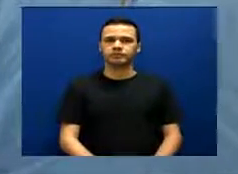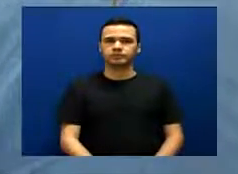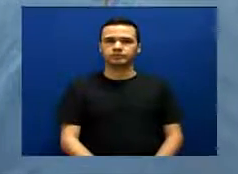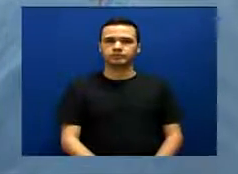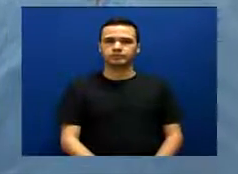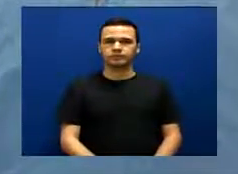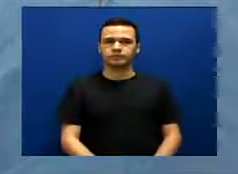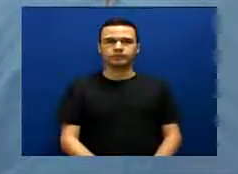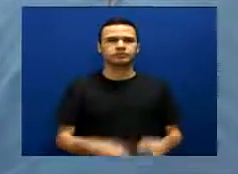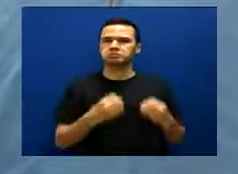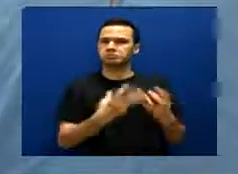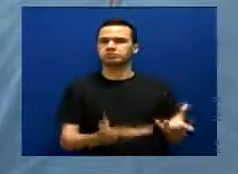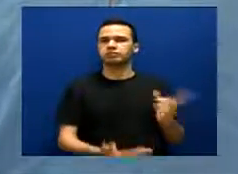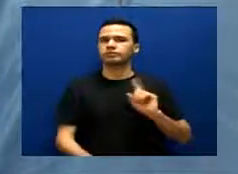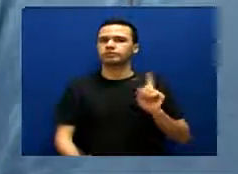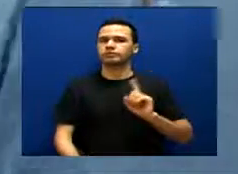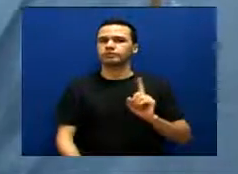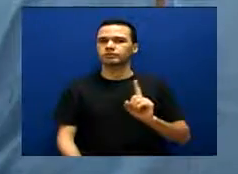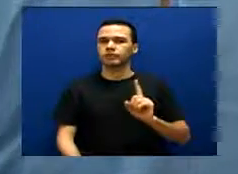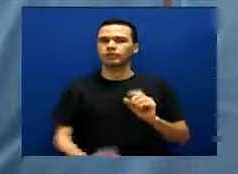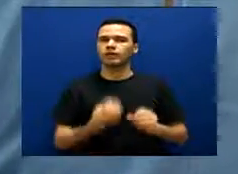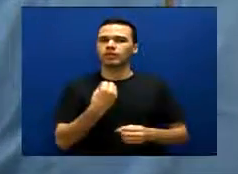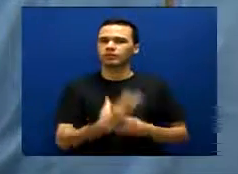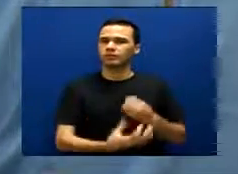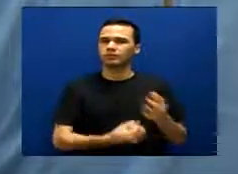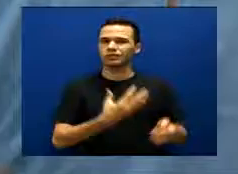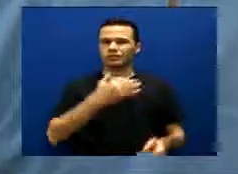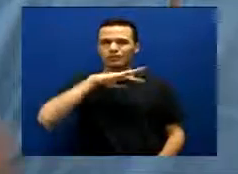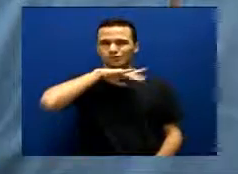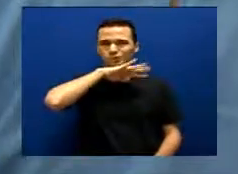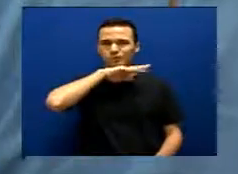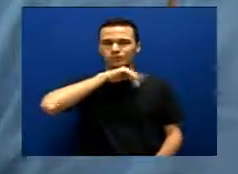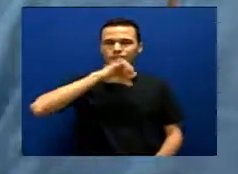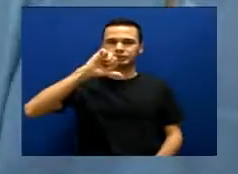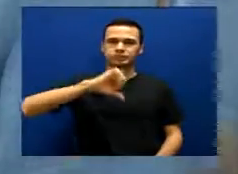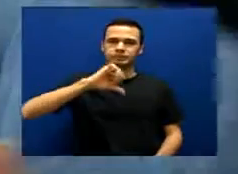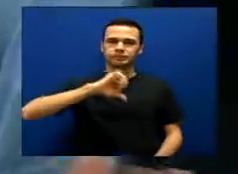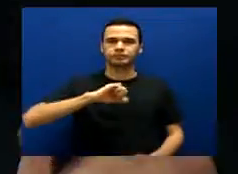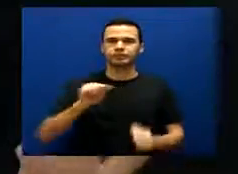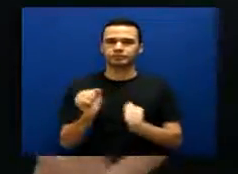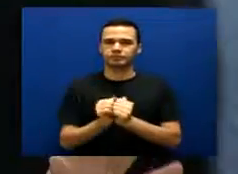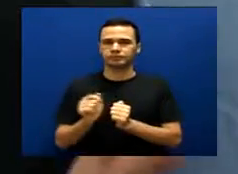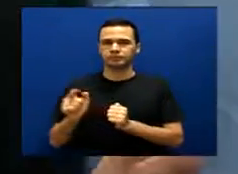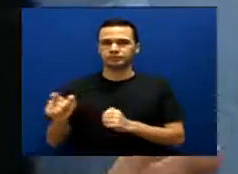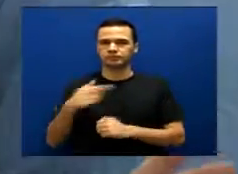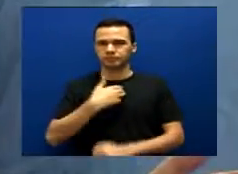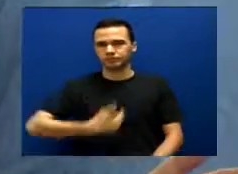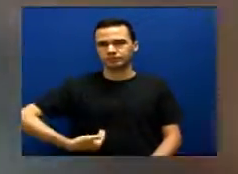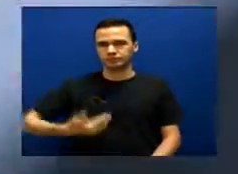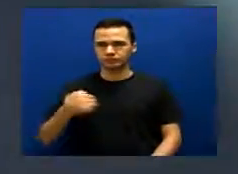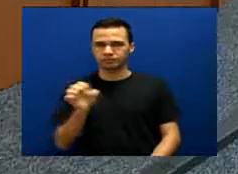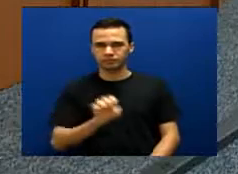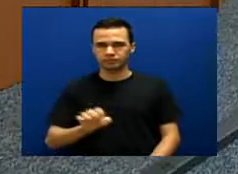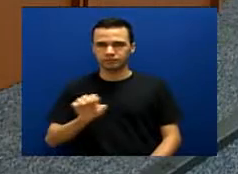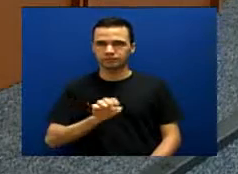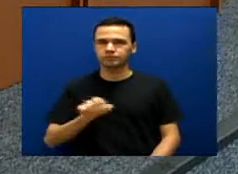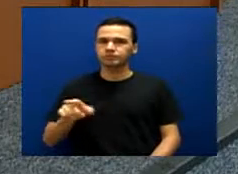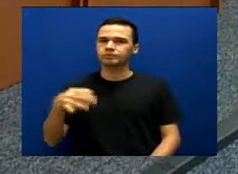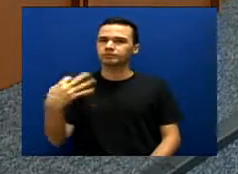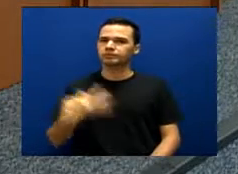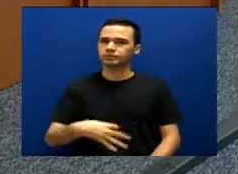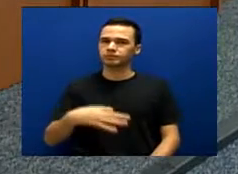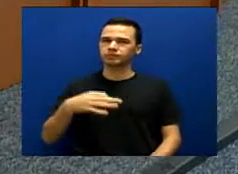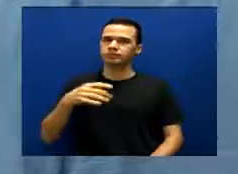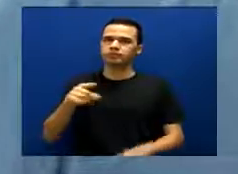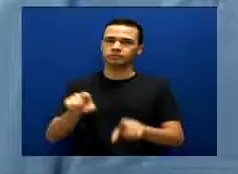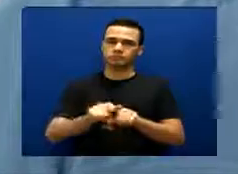E não entregam o material, entregam material de péssima qualidade. Então, essa parceria com o governo do estado, eu espero que dê certo, que o material seja, o senhor